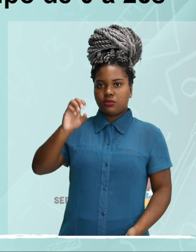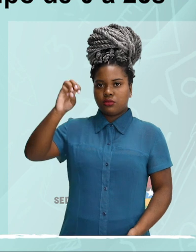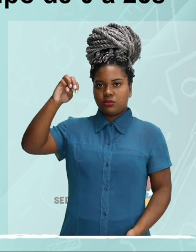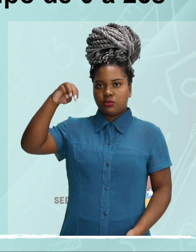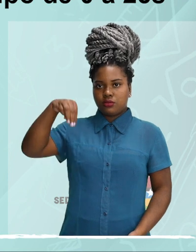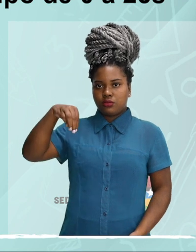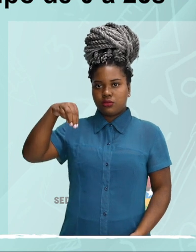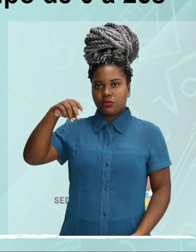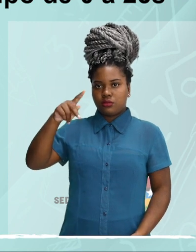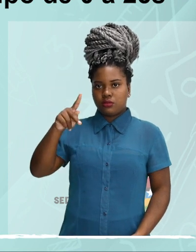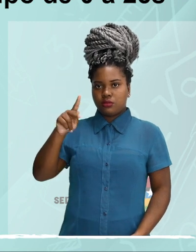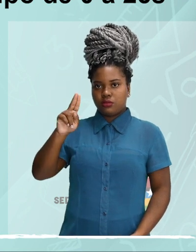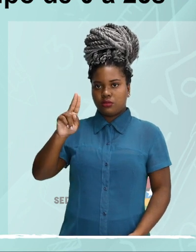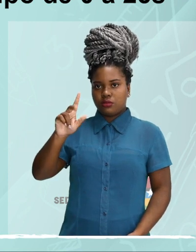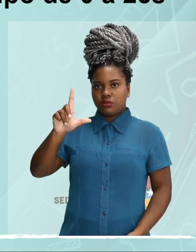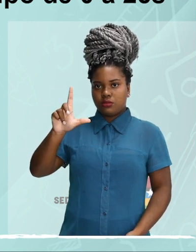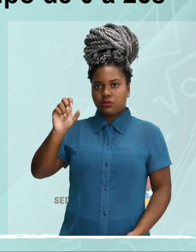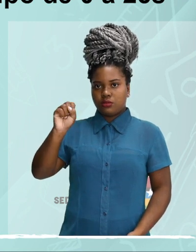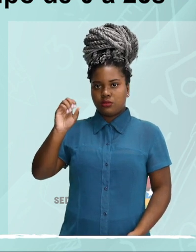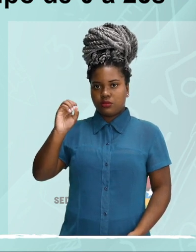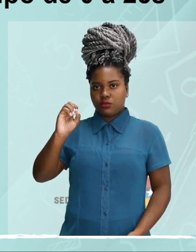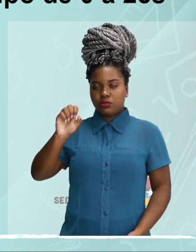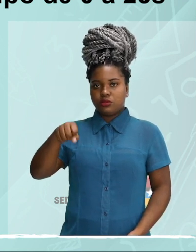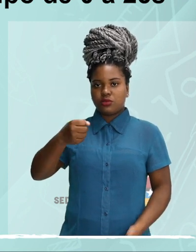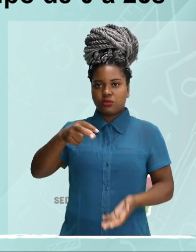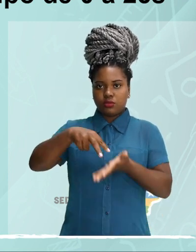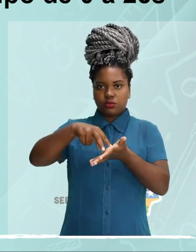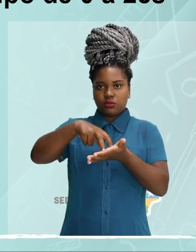ele é numericamente igual